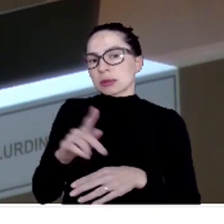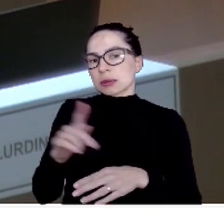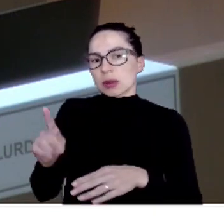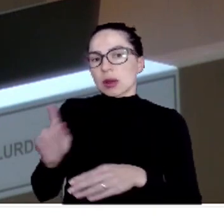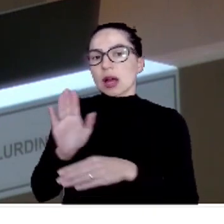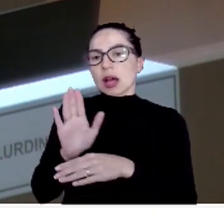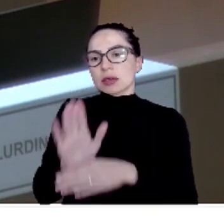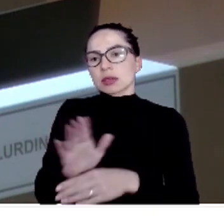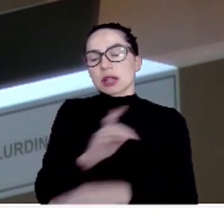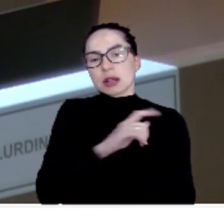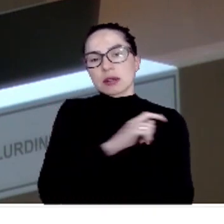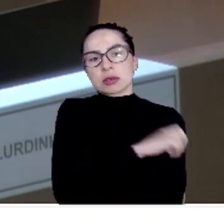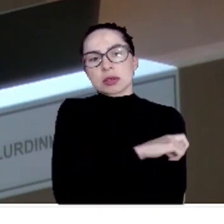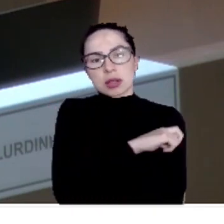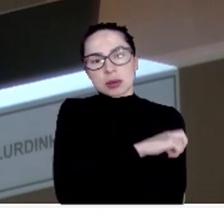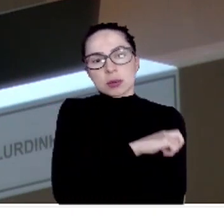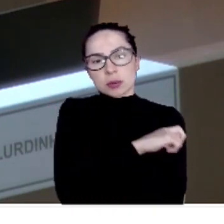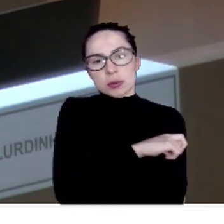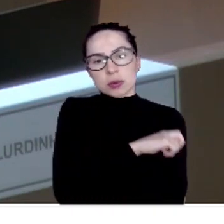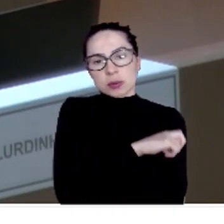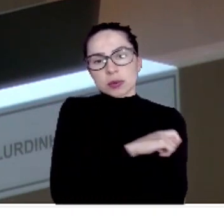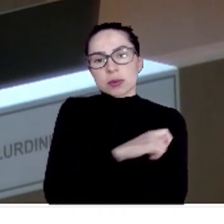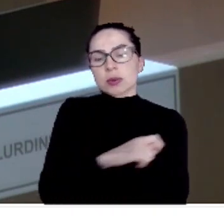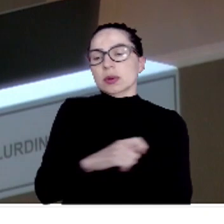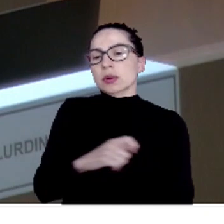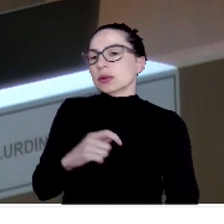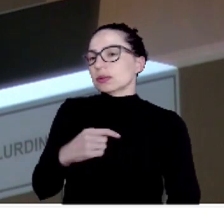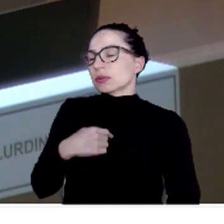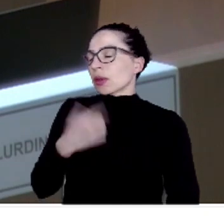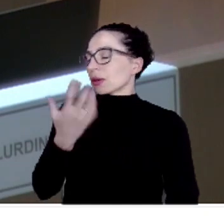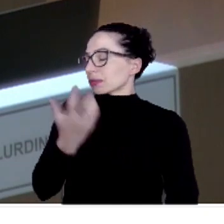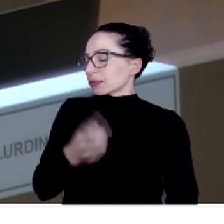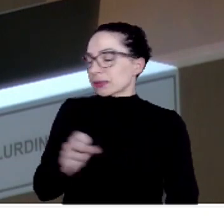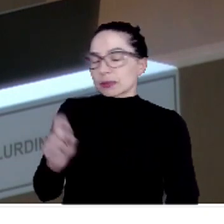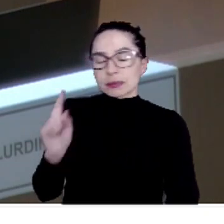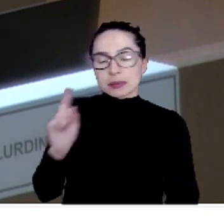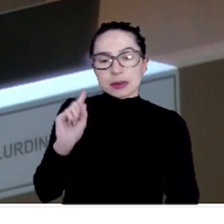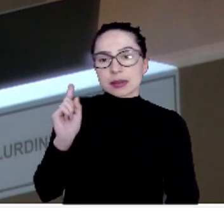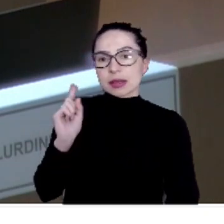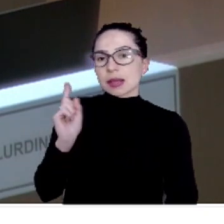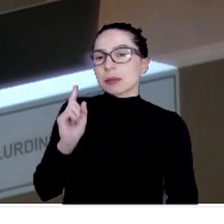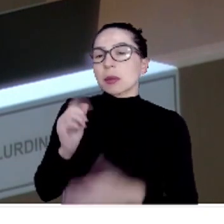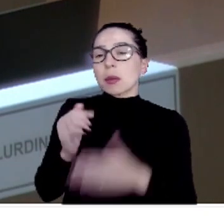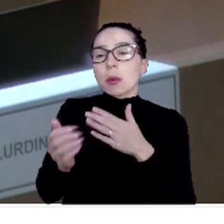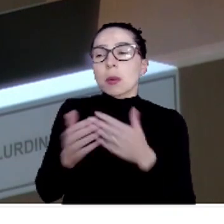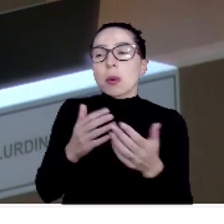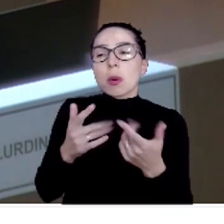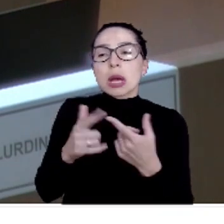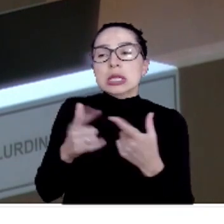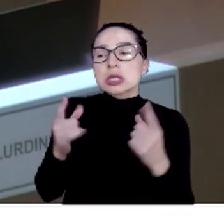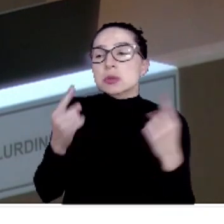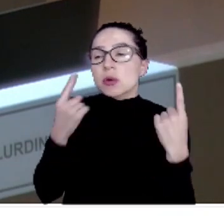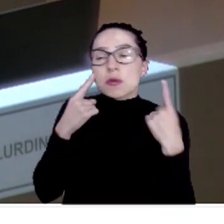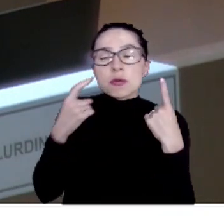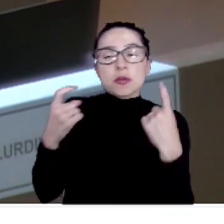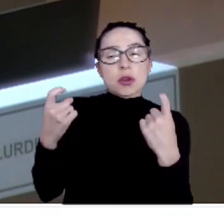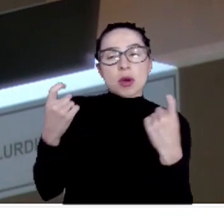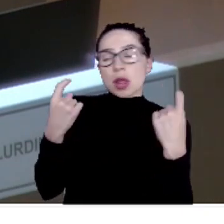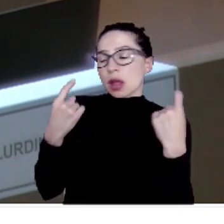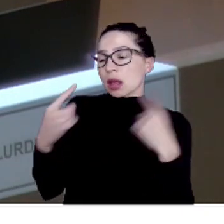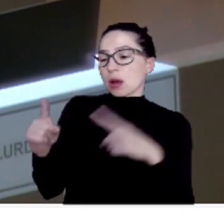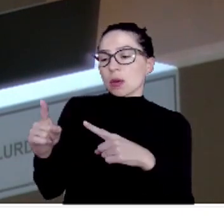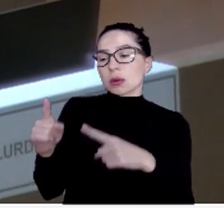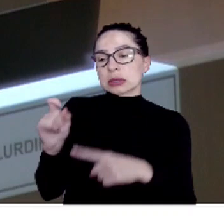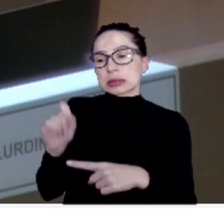alunos. Então, assim, é inconcebível, né, qualquer tipo de violência, sim. Mas contra